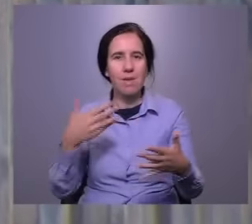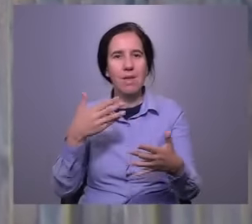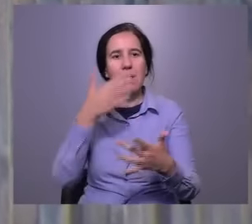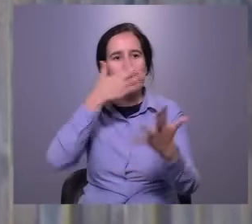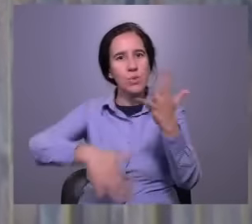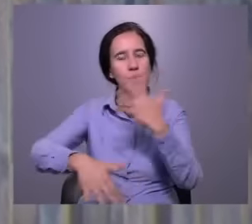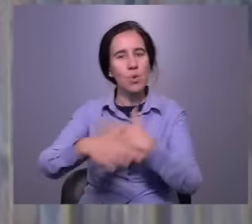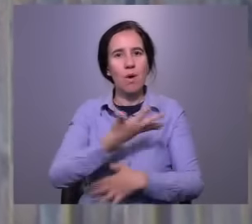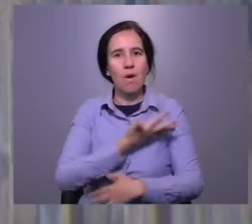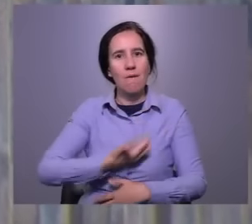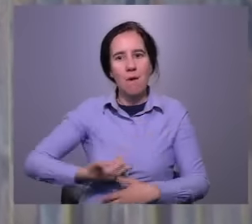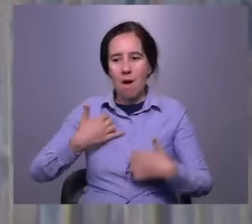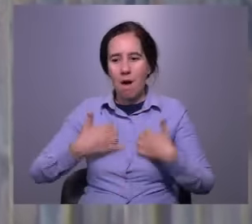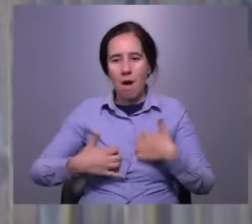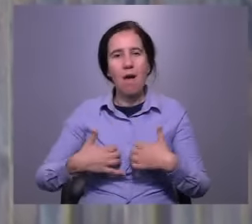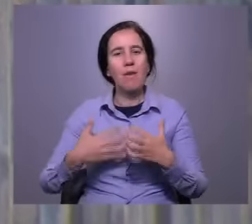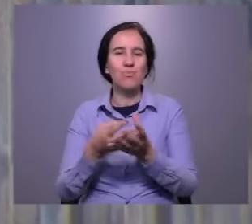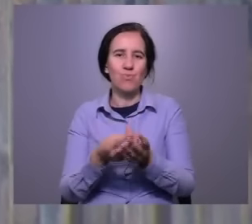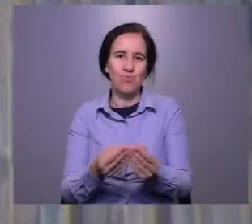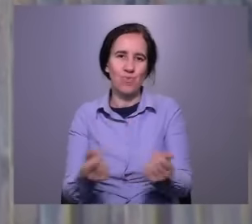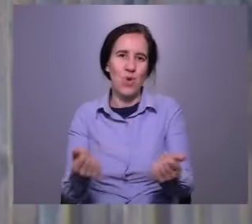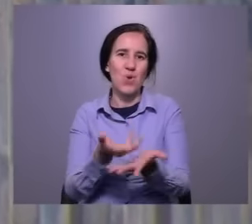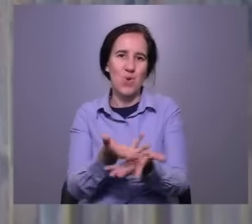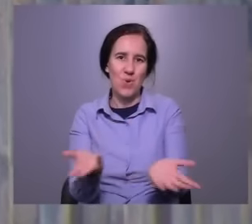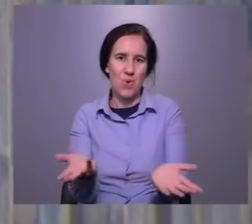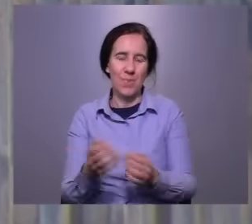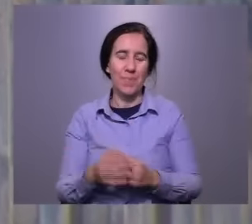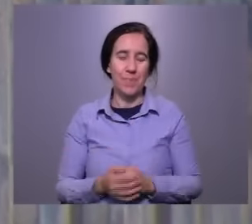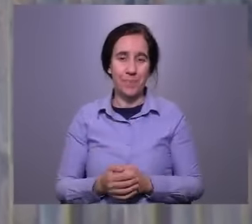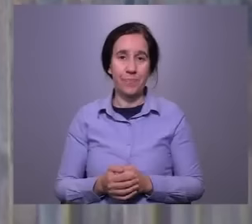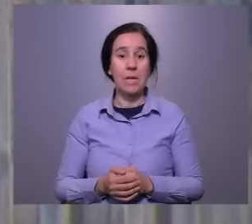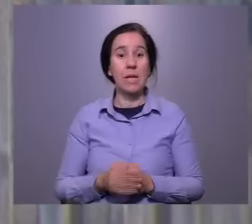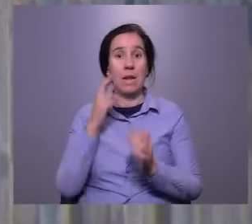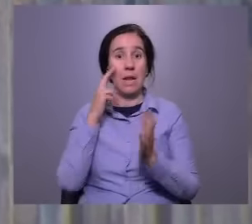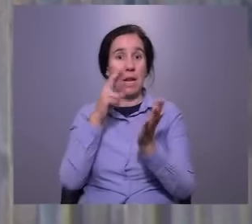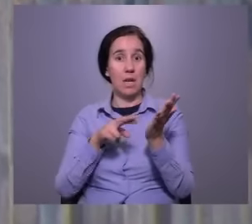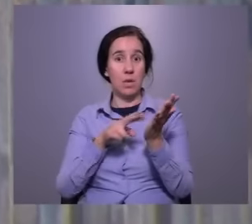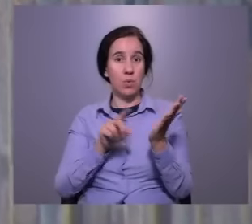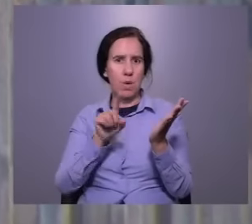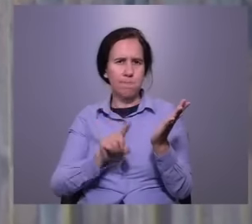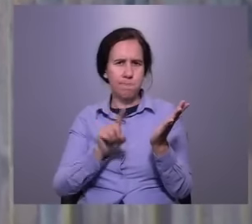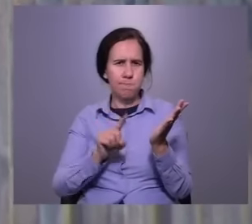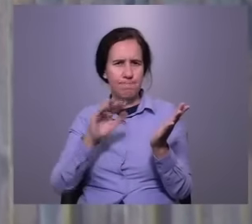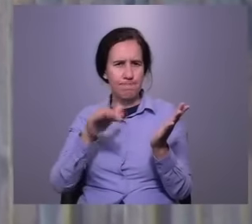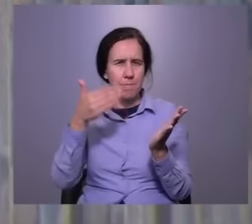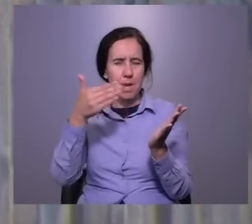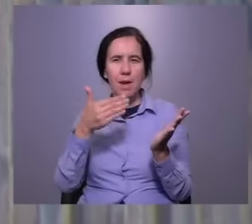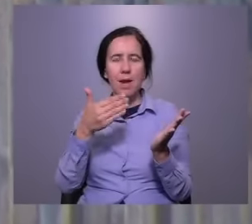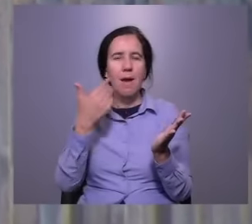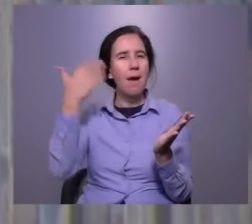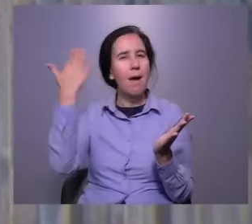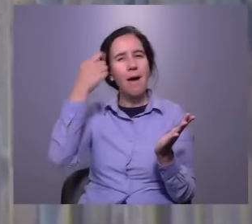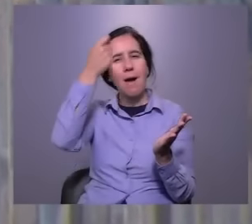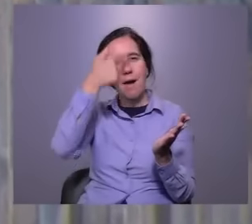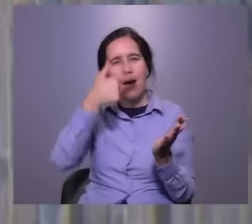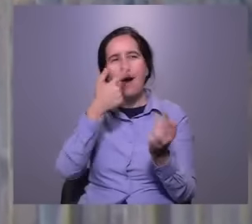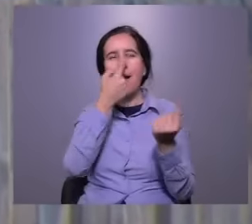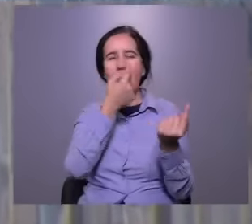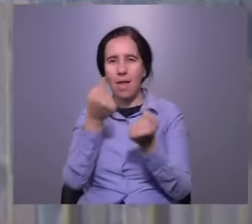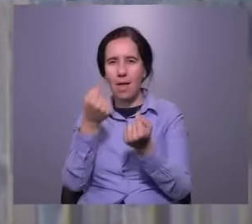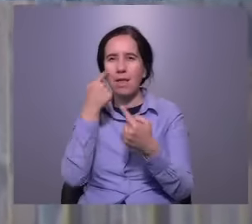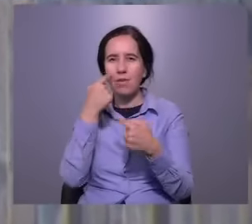o Evangelho agora proclamado apresenta-nos o gesto extraordinário de Jesus que multiplica os pães e